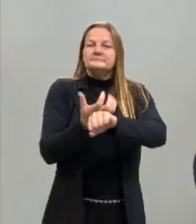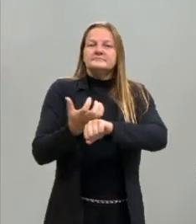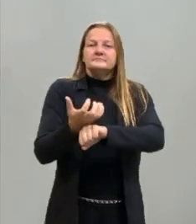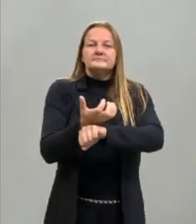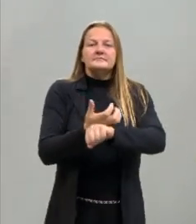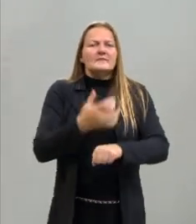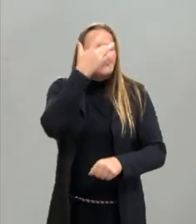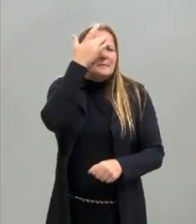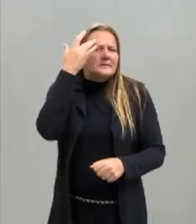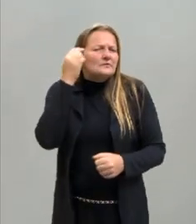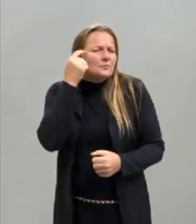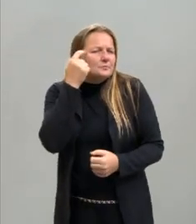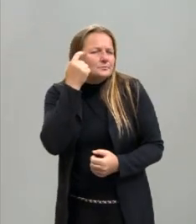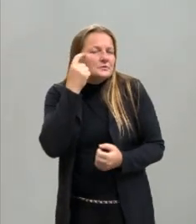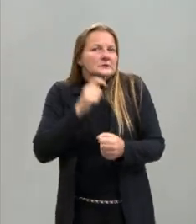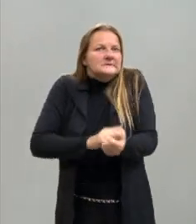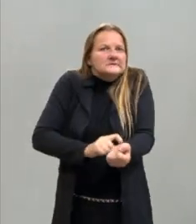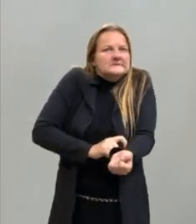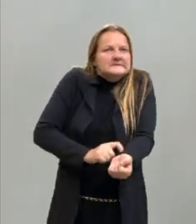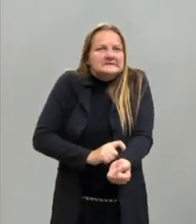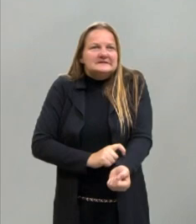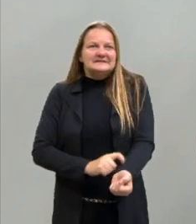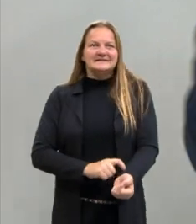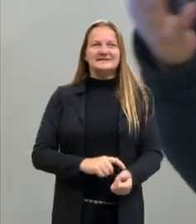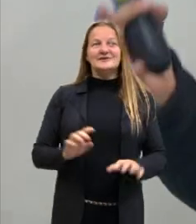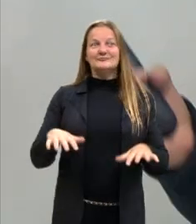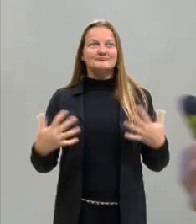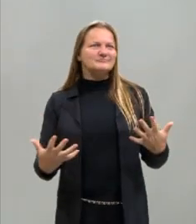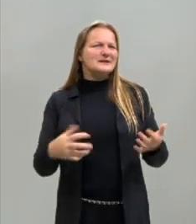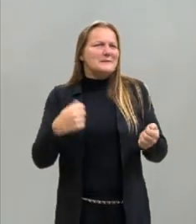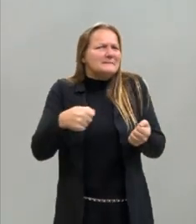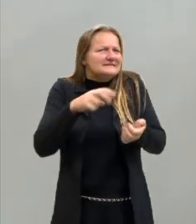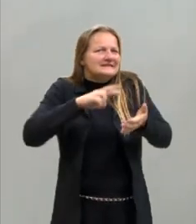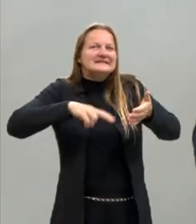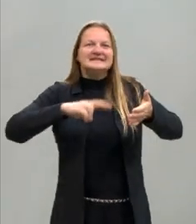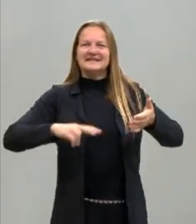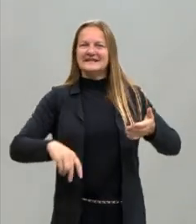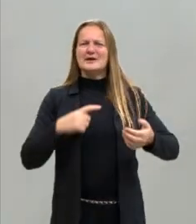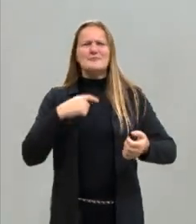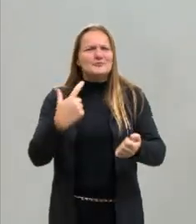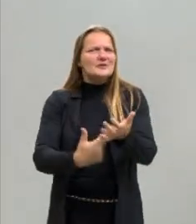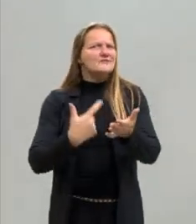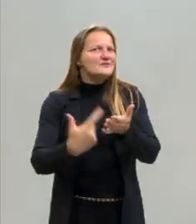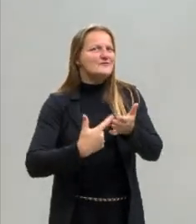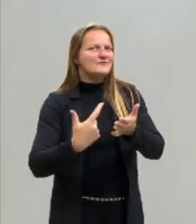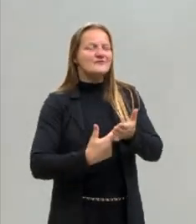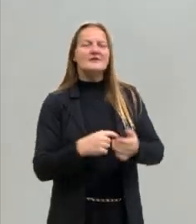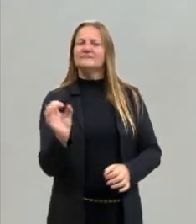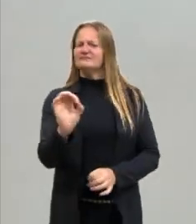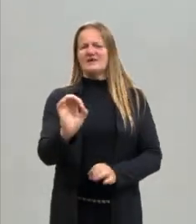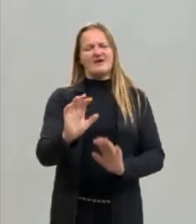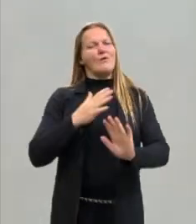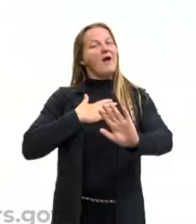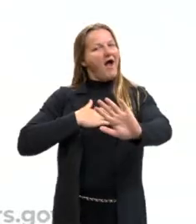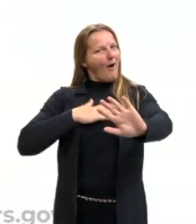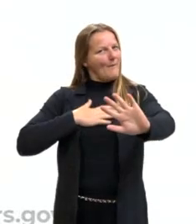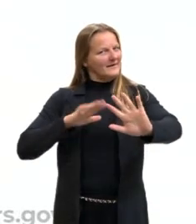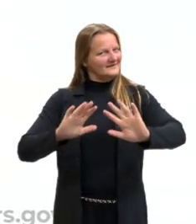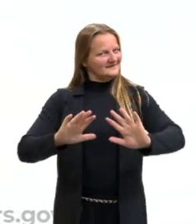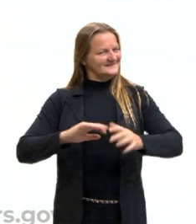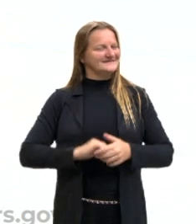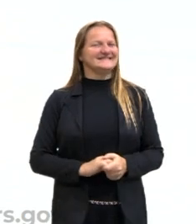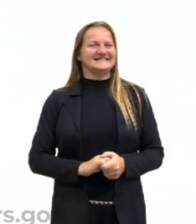que as pessoas ficam assim nervosas né porque tem que ler porque é o livro mas na verdade não é assim tá